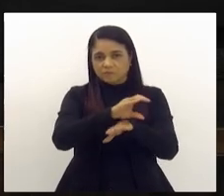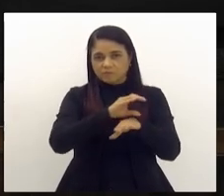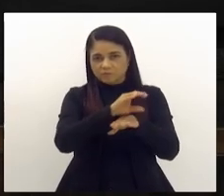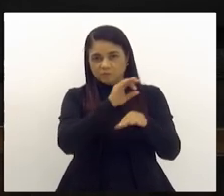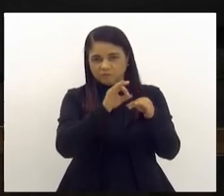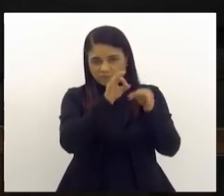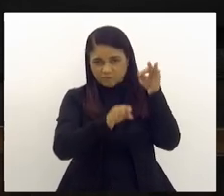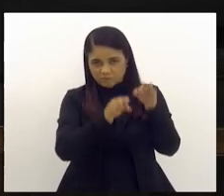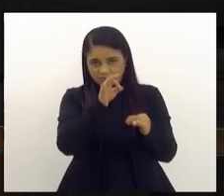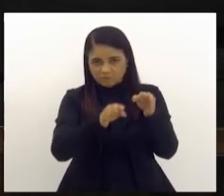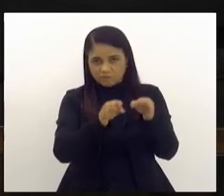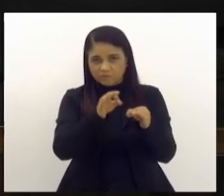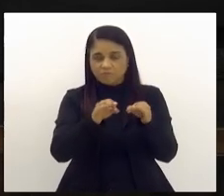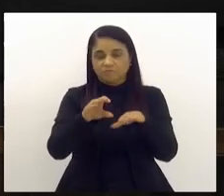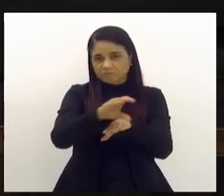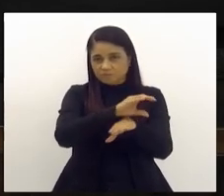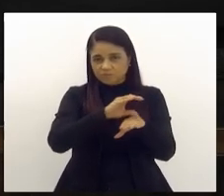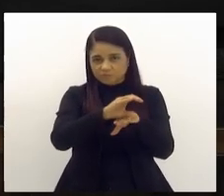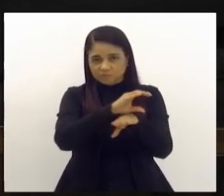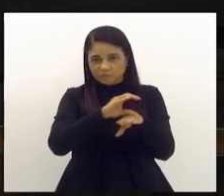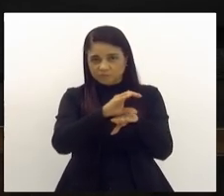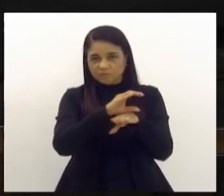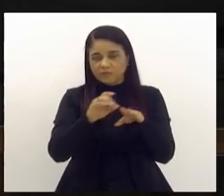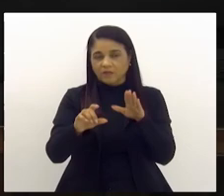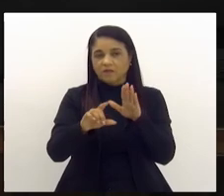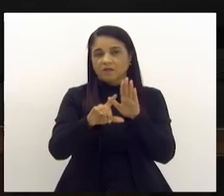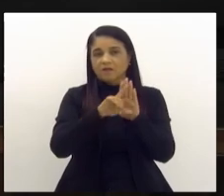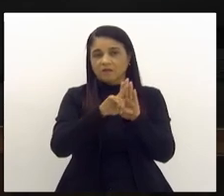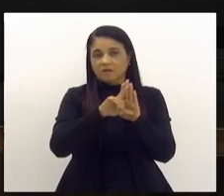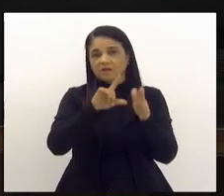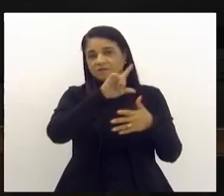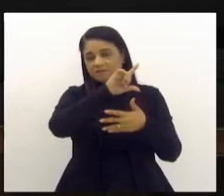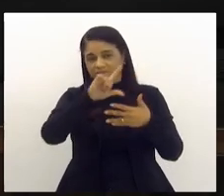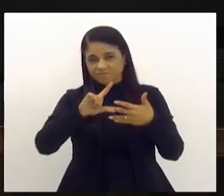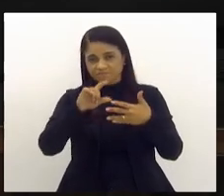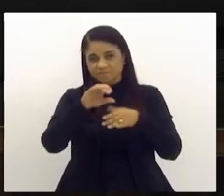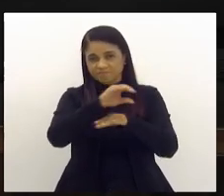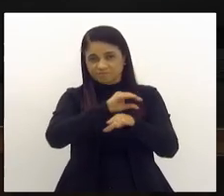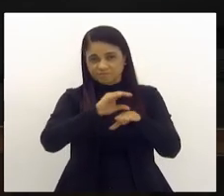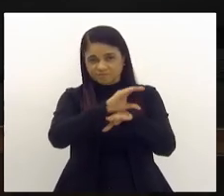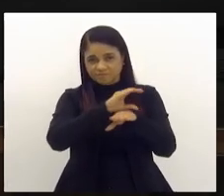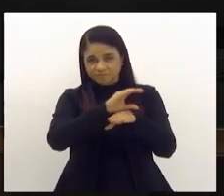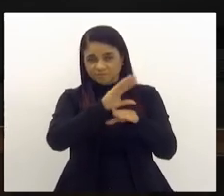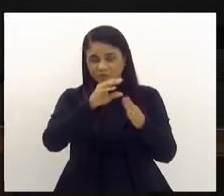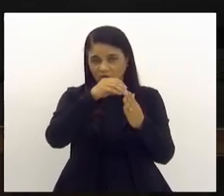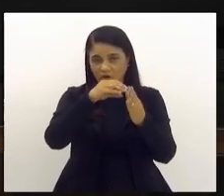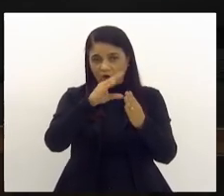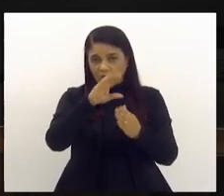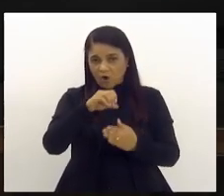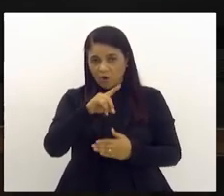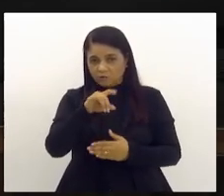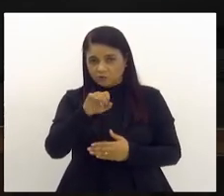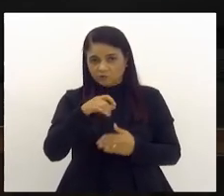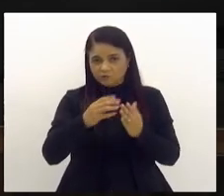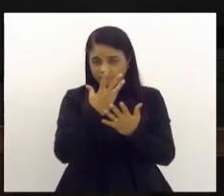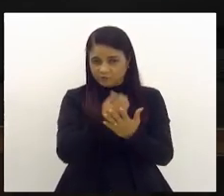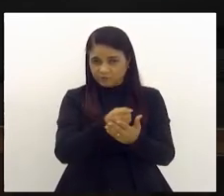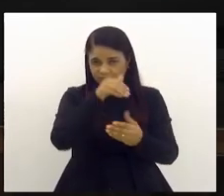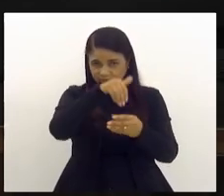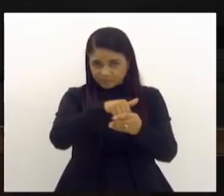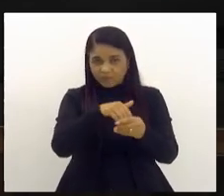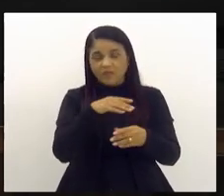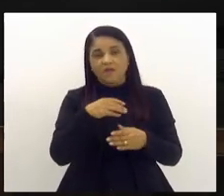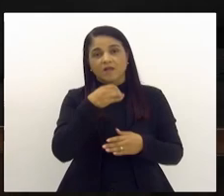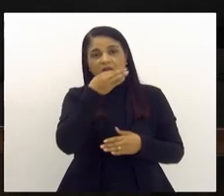e Justiça pela Constitucionalidade, de Legislação Constitucional Complementar e Códigos, favorável, de Segurança Pública